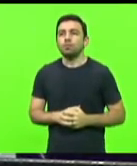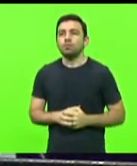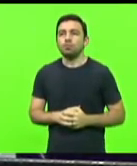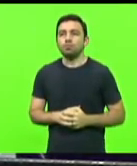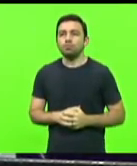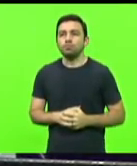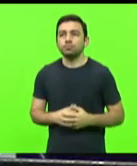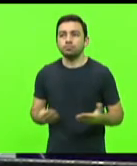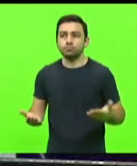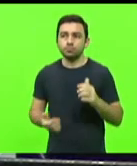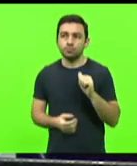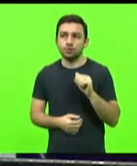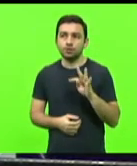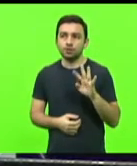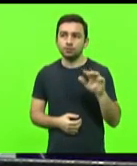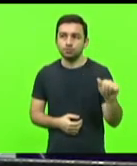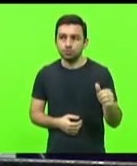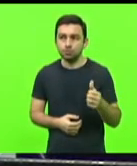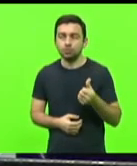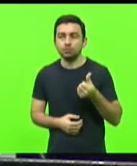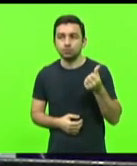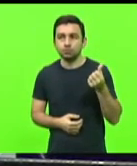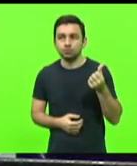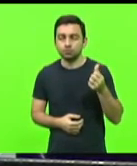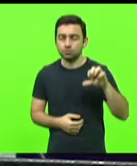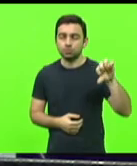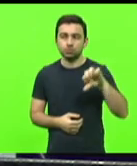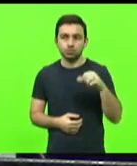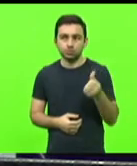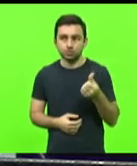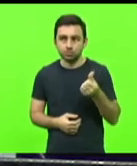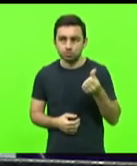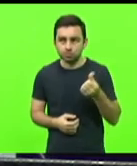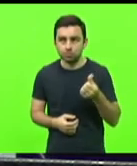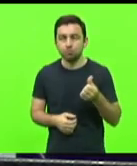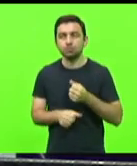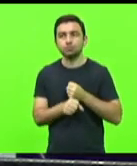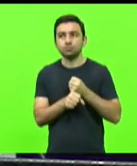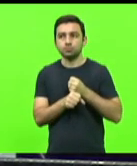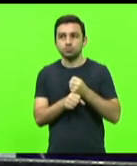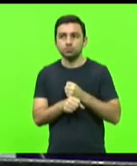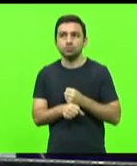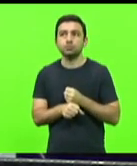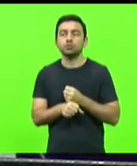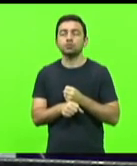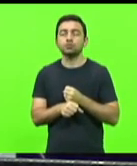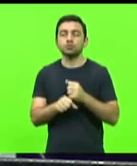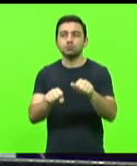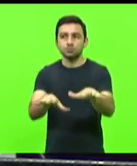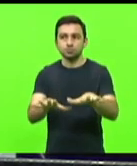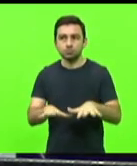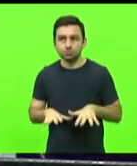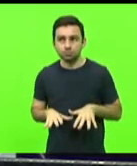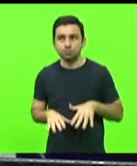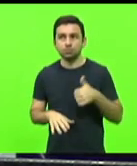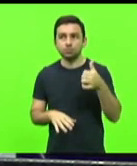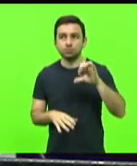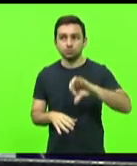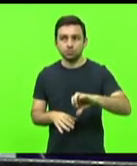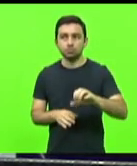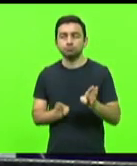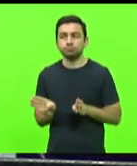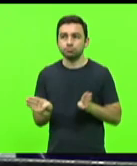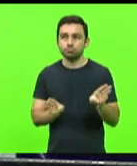Ata da 96ª Sessão Ordinária da Sessão Legislativa da 19ª Legislatura